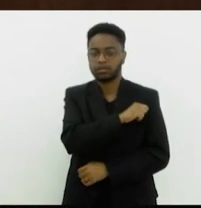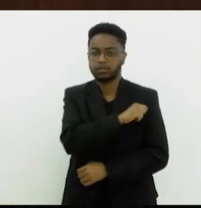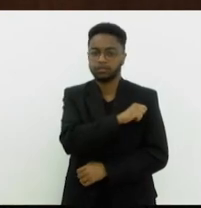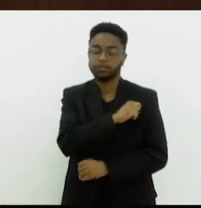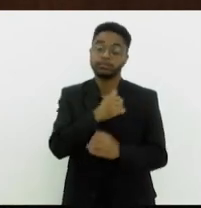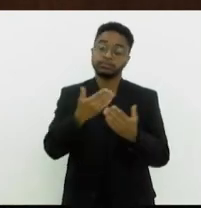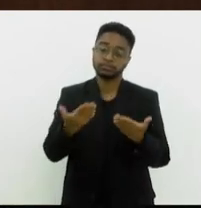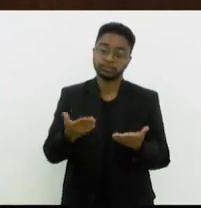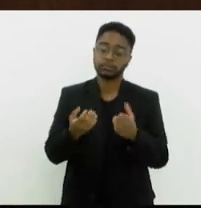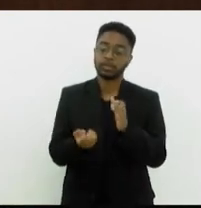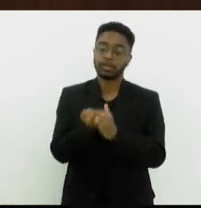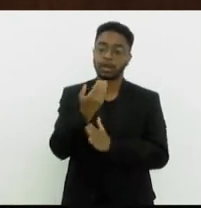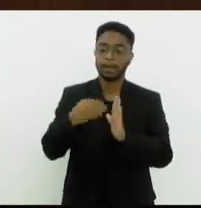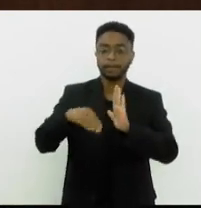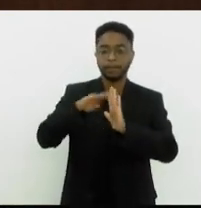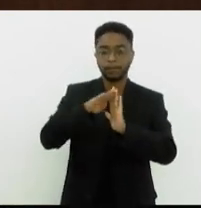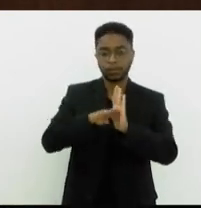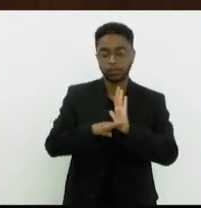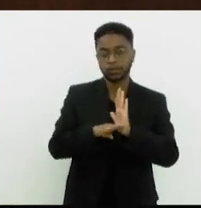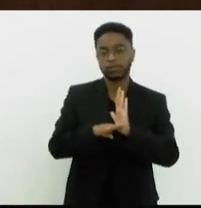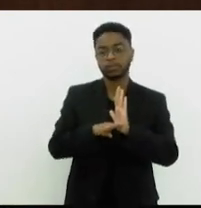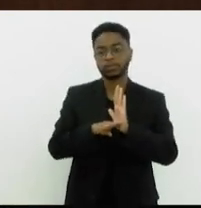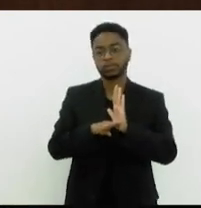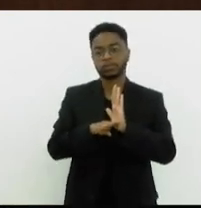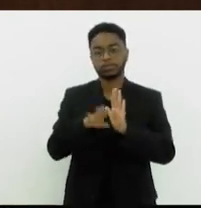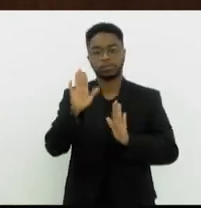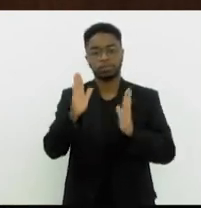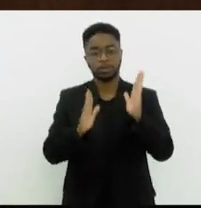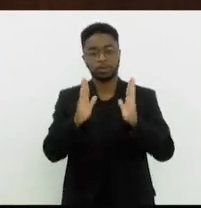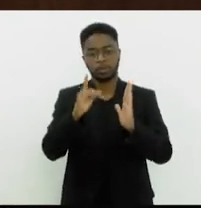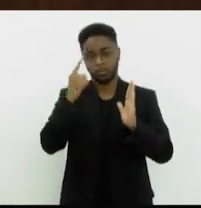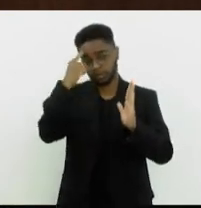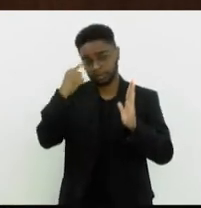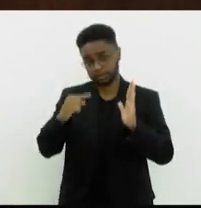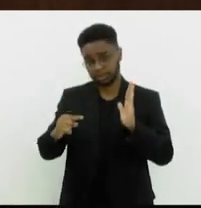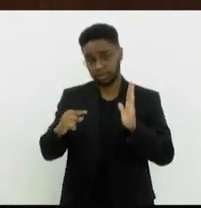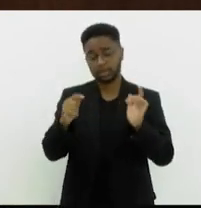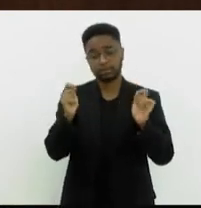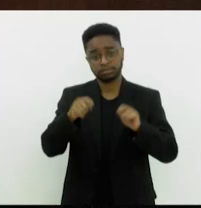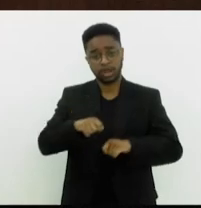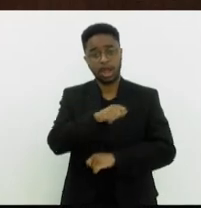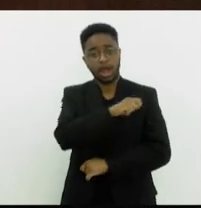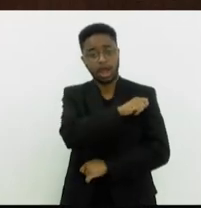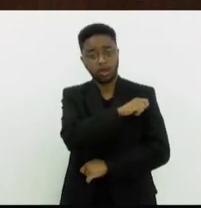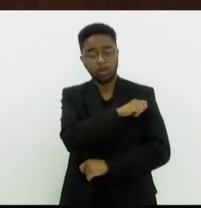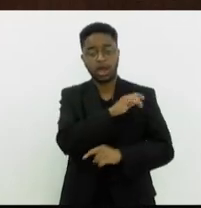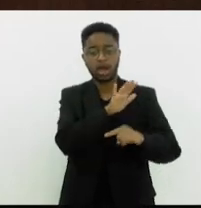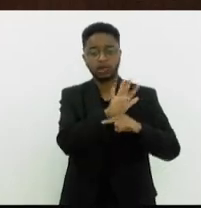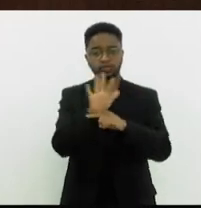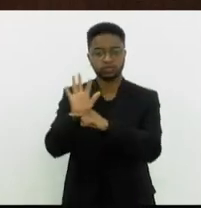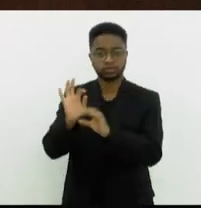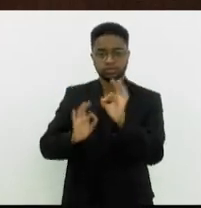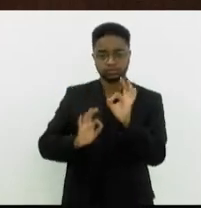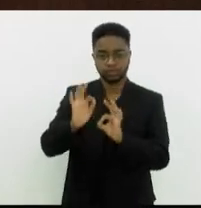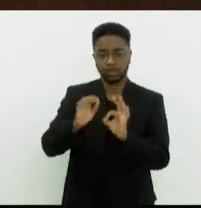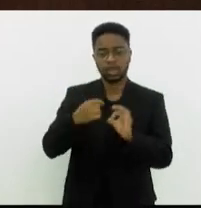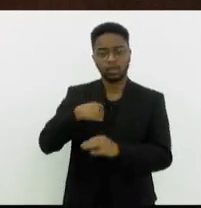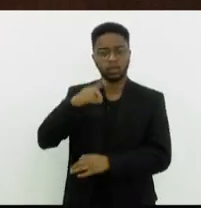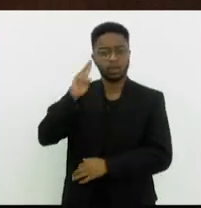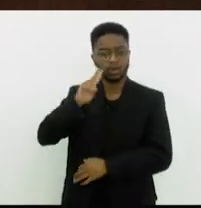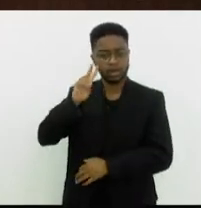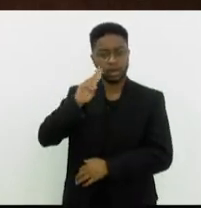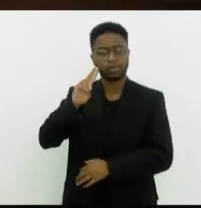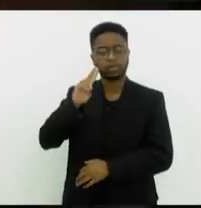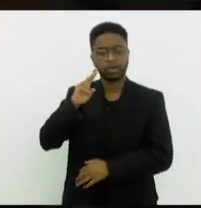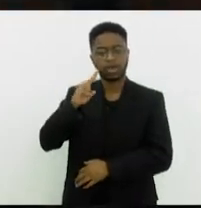fazer uma programação durante uma semana para que os alunos possam ali contribuir. Eu me lembro, eu sou